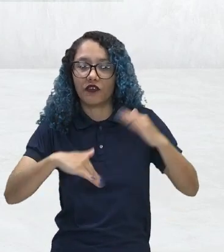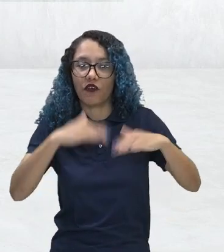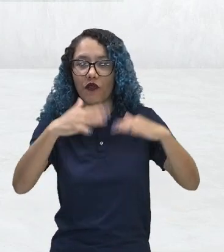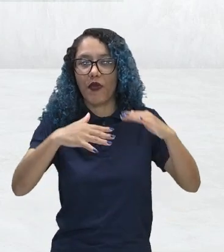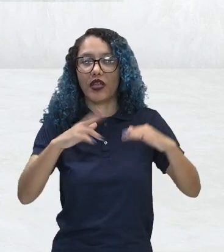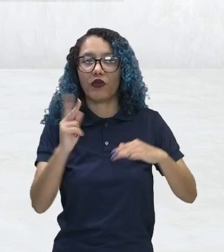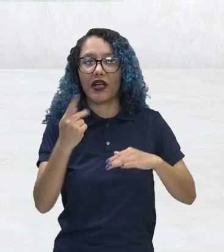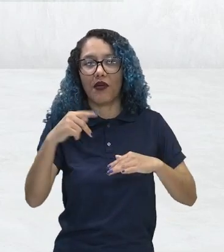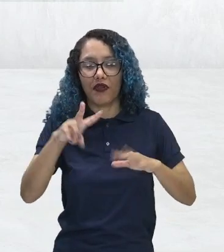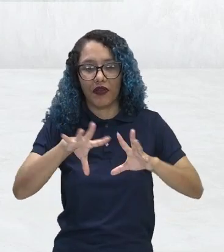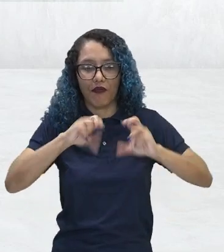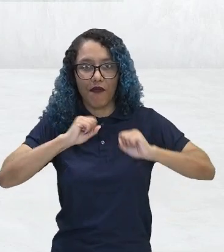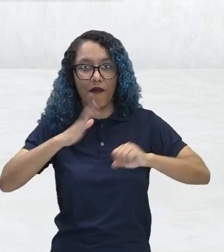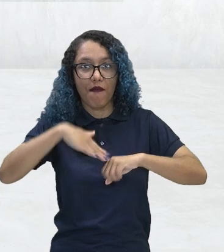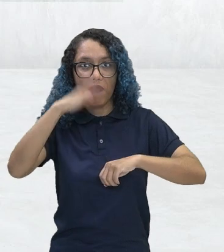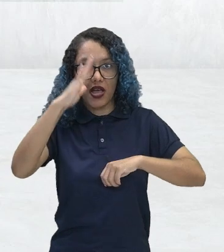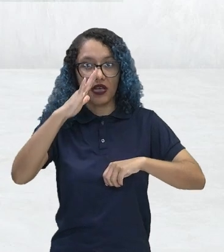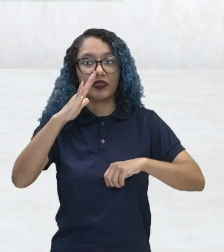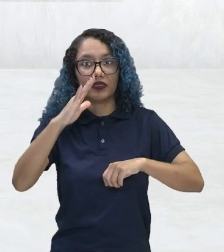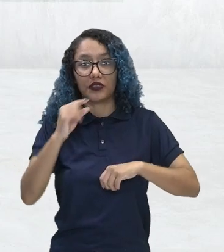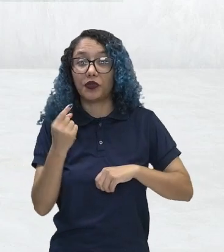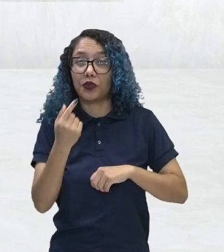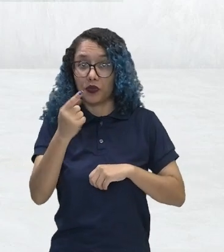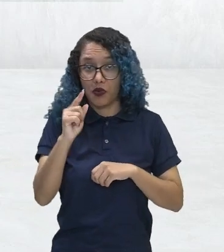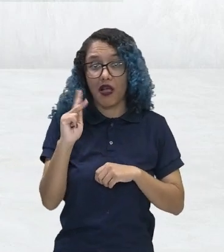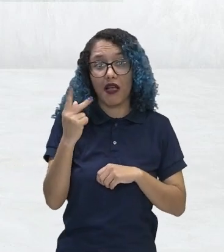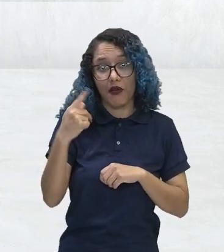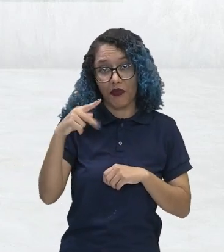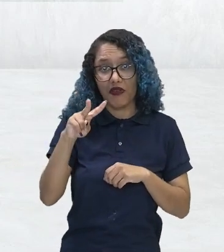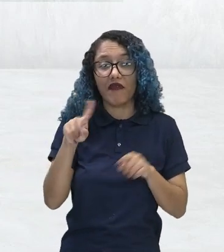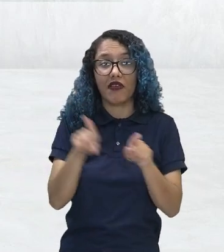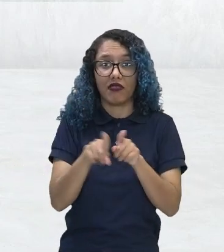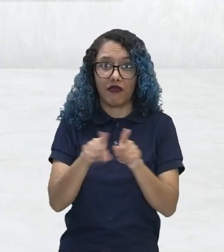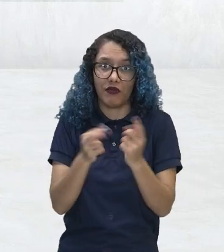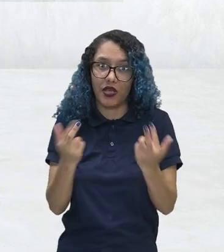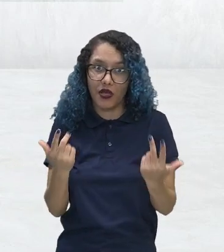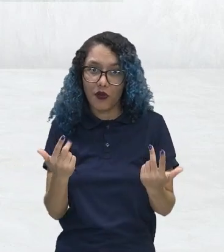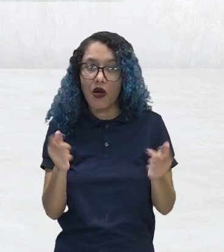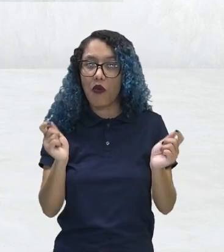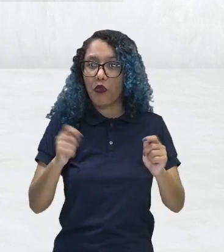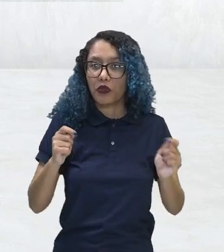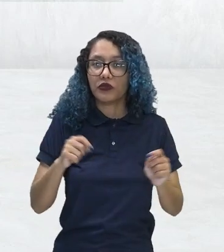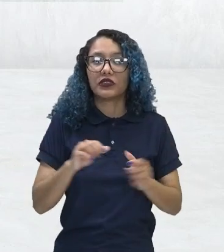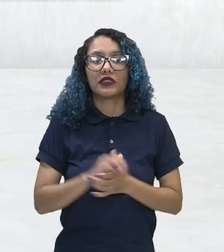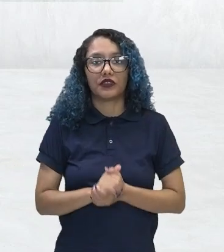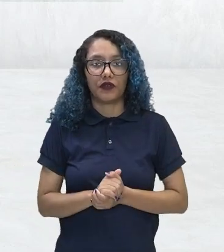HPV faz a mesma coisa. Como já tem ali, né,